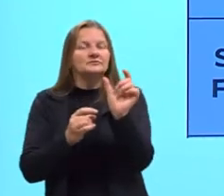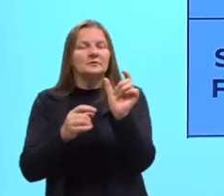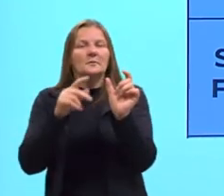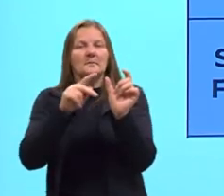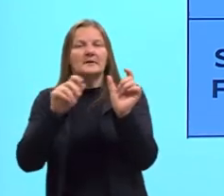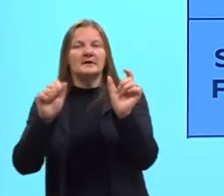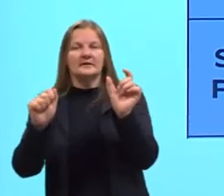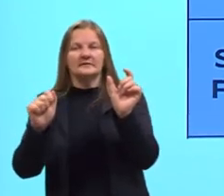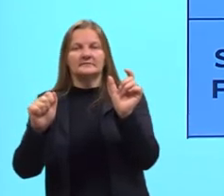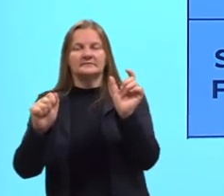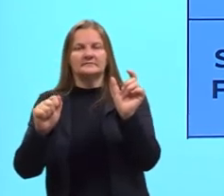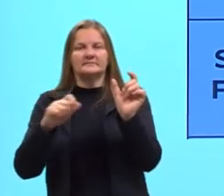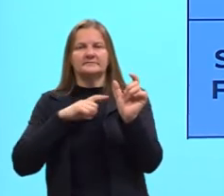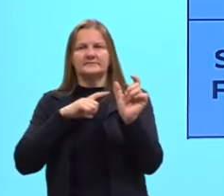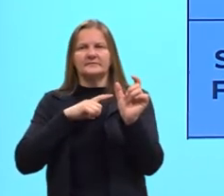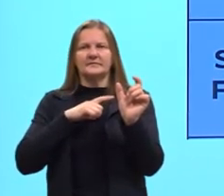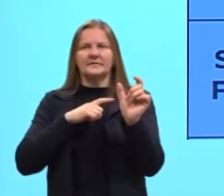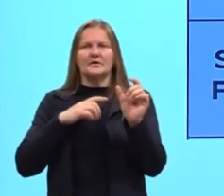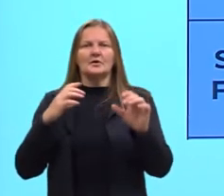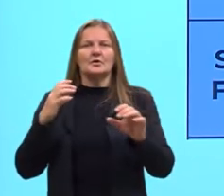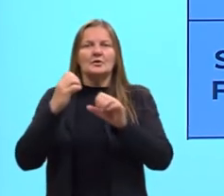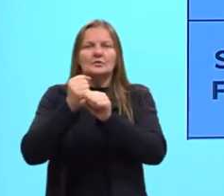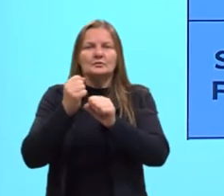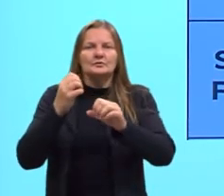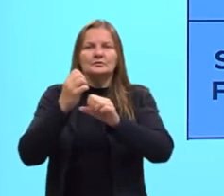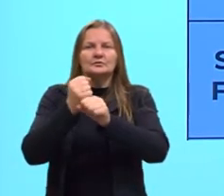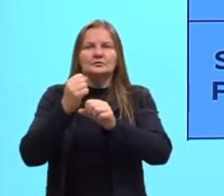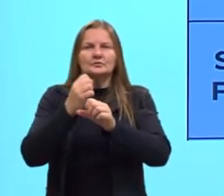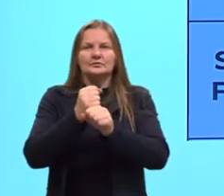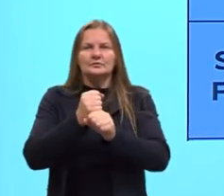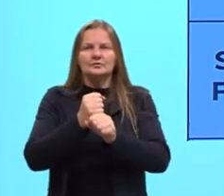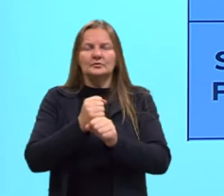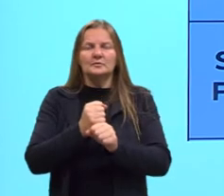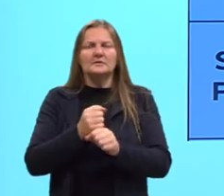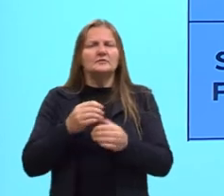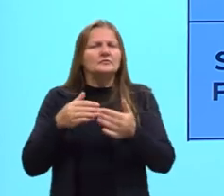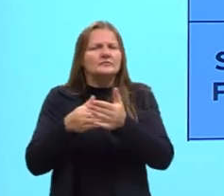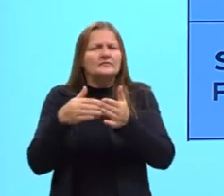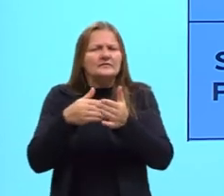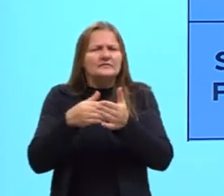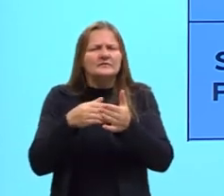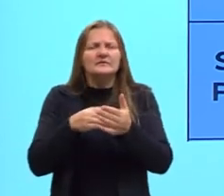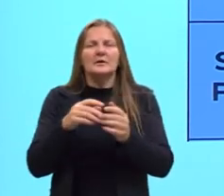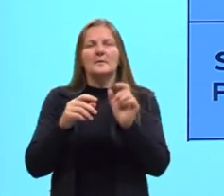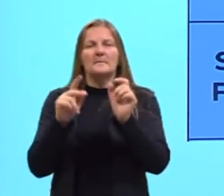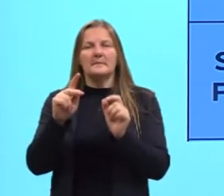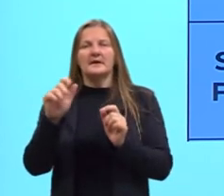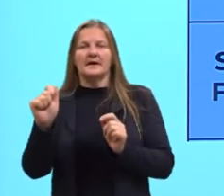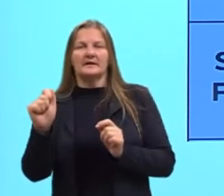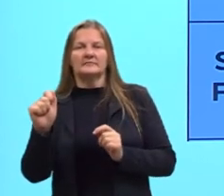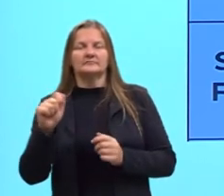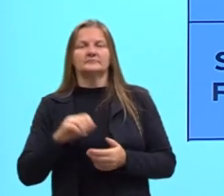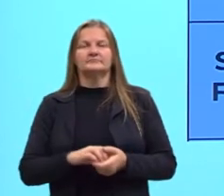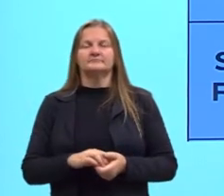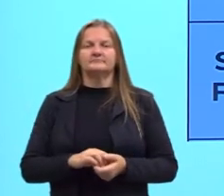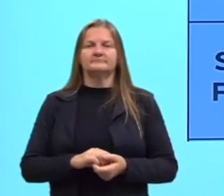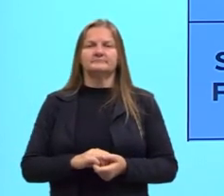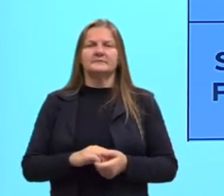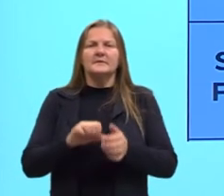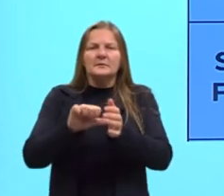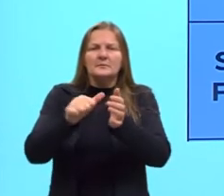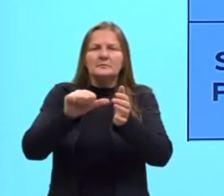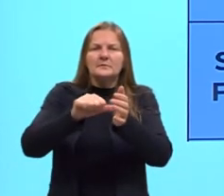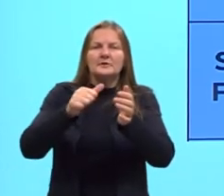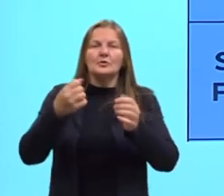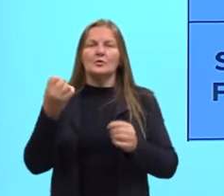nossa pa e aqui a soma dos Fi em termos de uma pá quando nós temos o